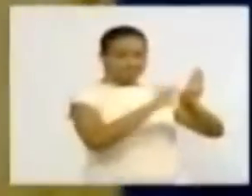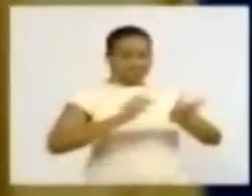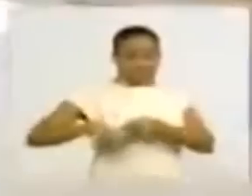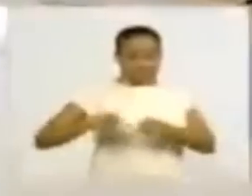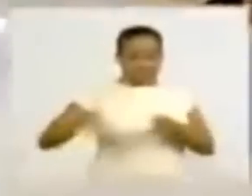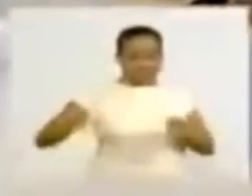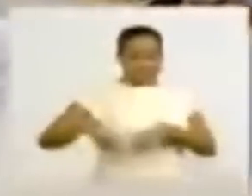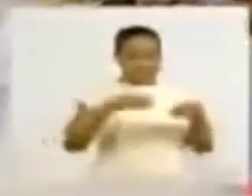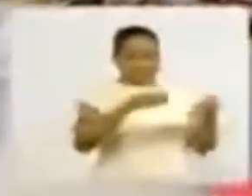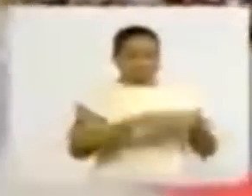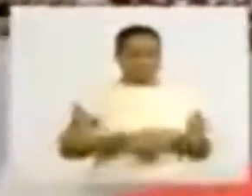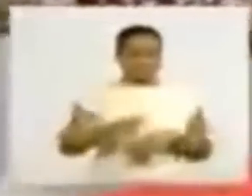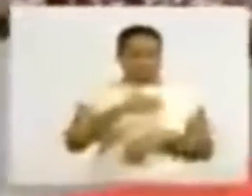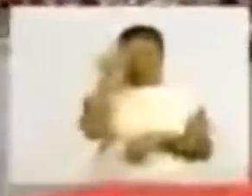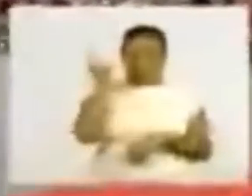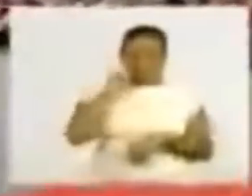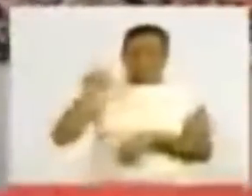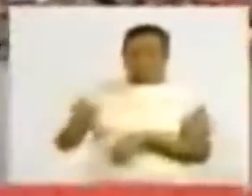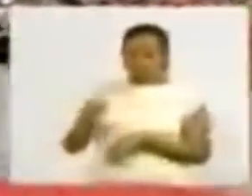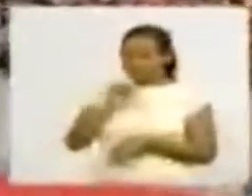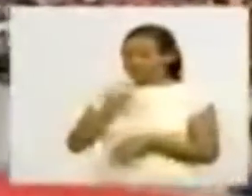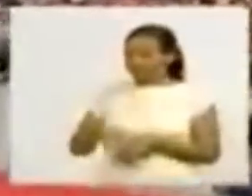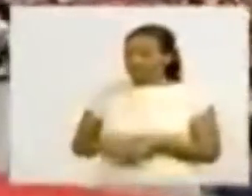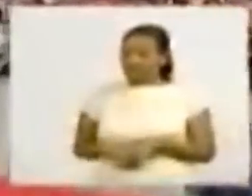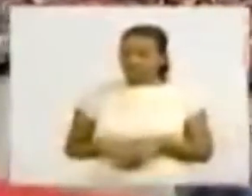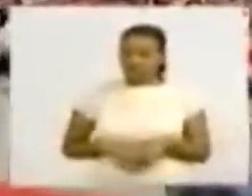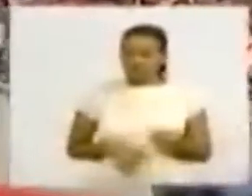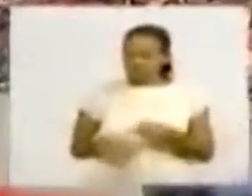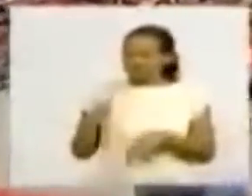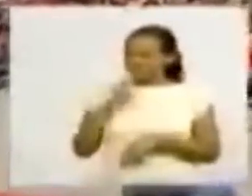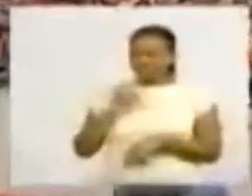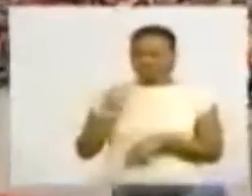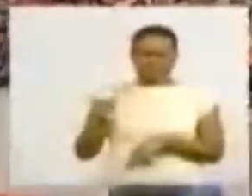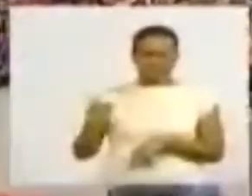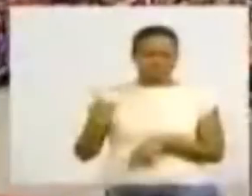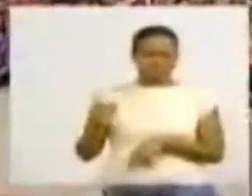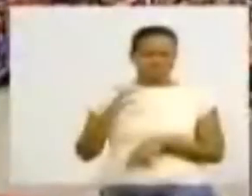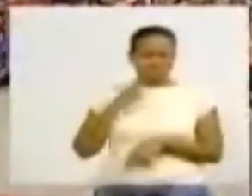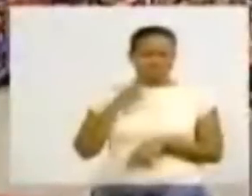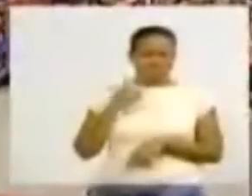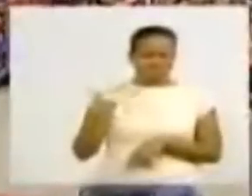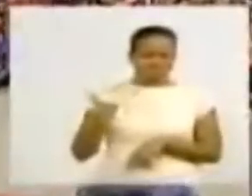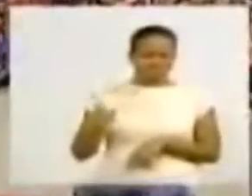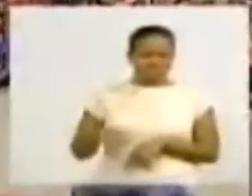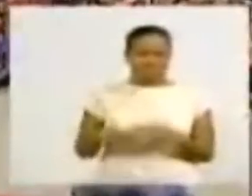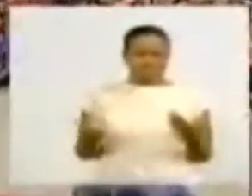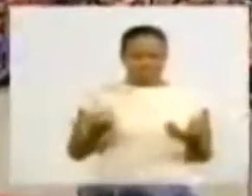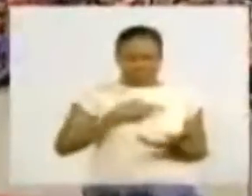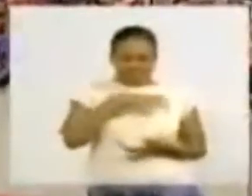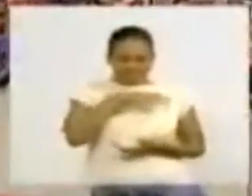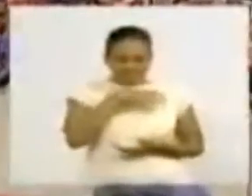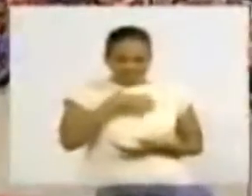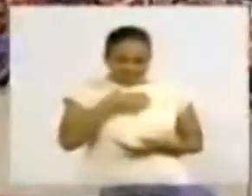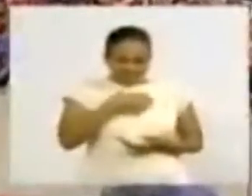presente. Aí o outro só manda falar assim: não, conheço não. É uma